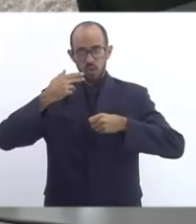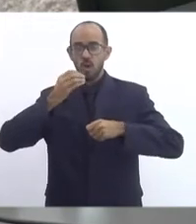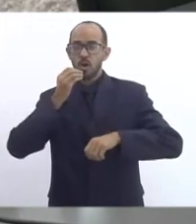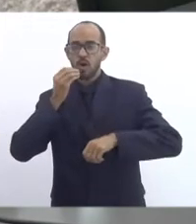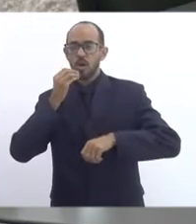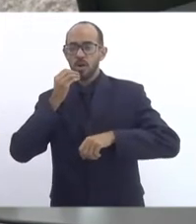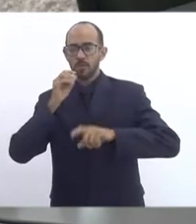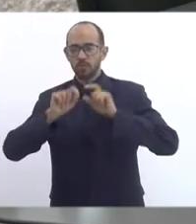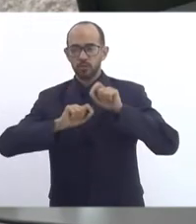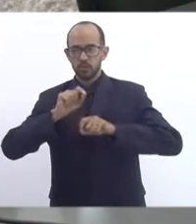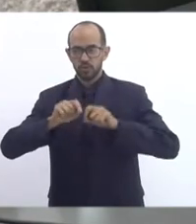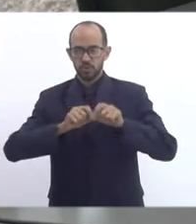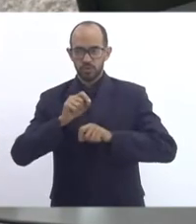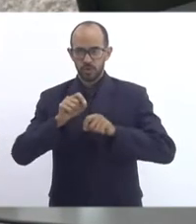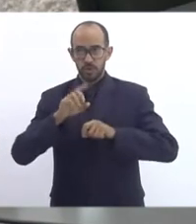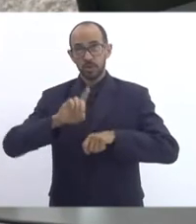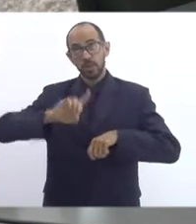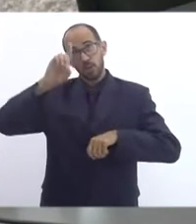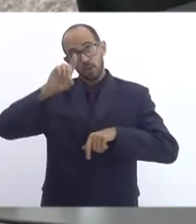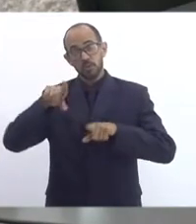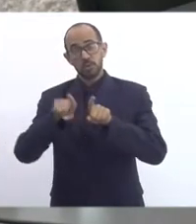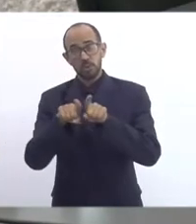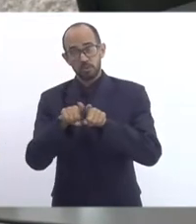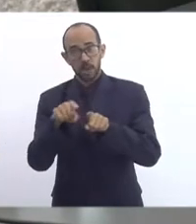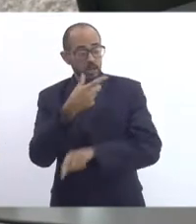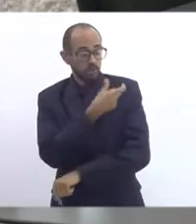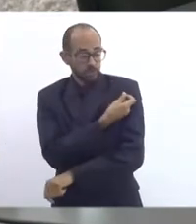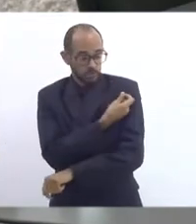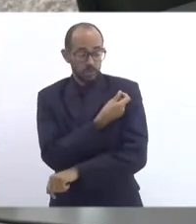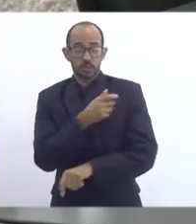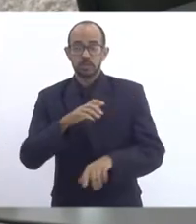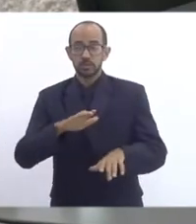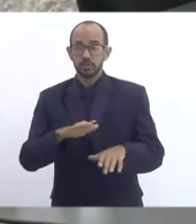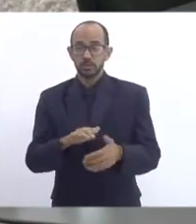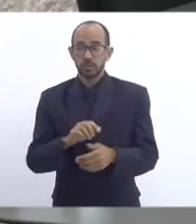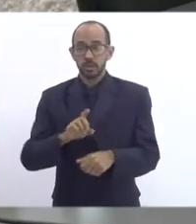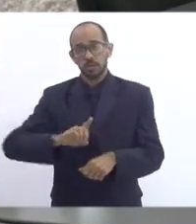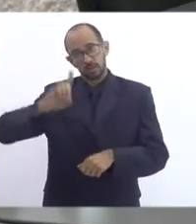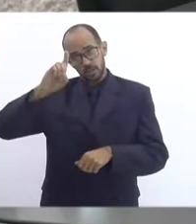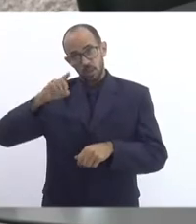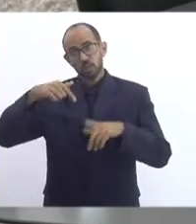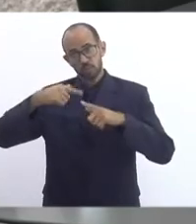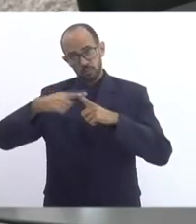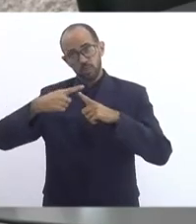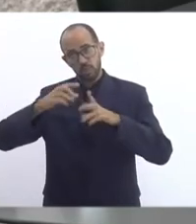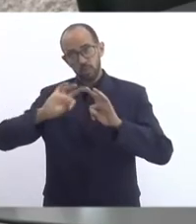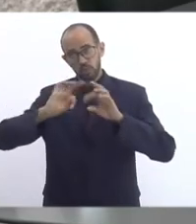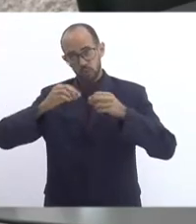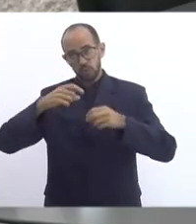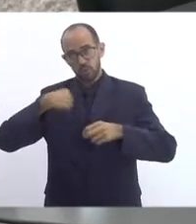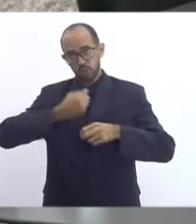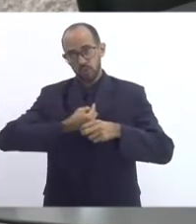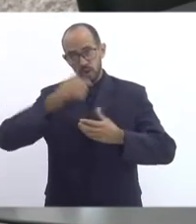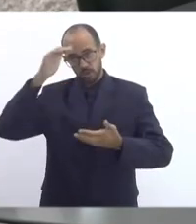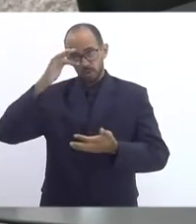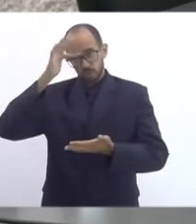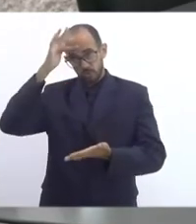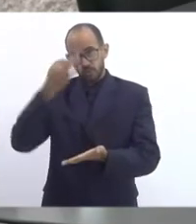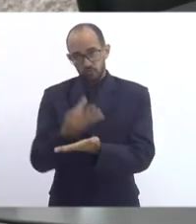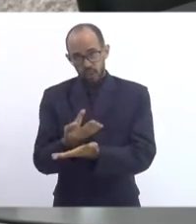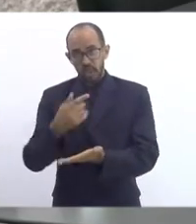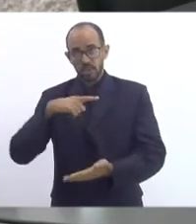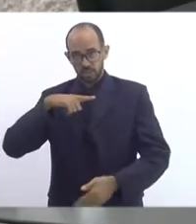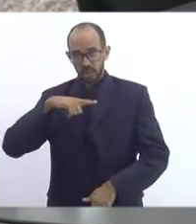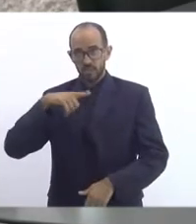seus opositores. Deus e a vacina. Deus, né? Deus, porque nós todos somos homens e mulheres de fé, não,